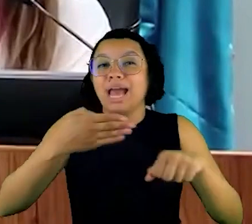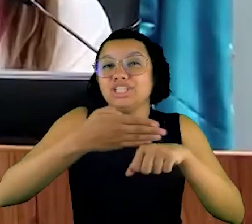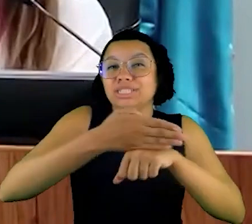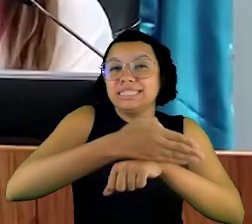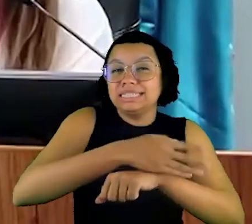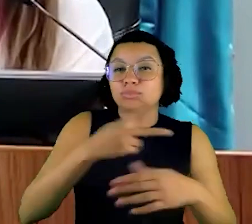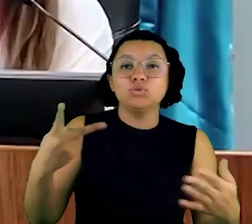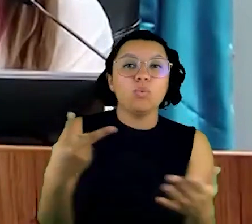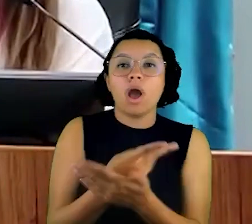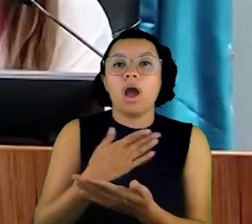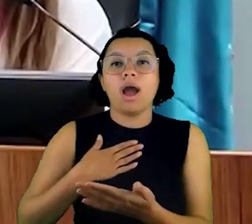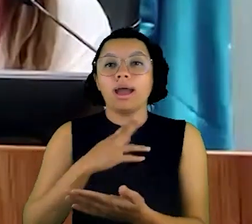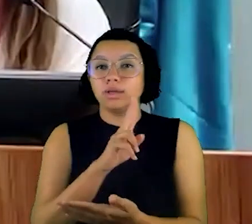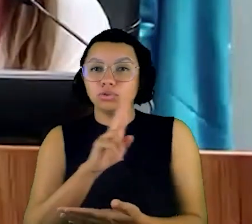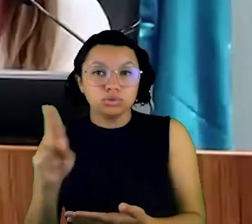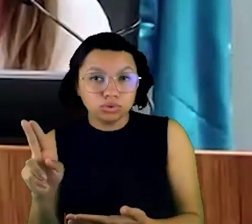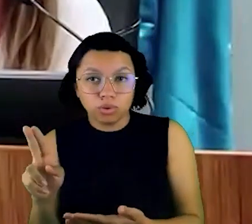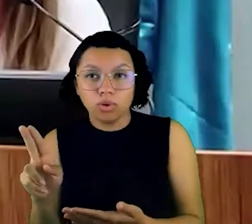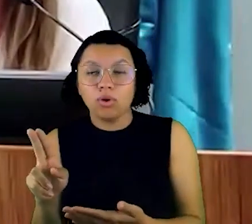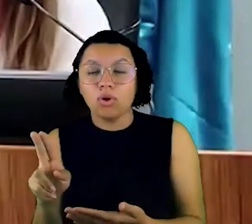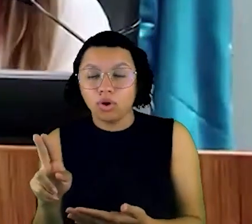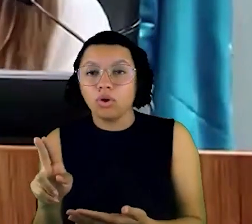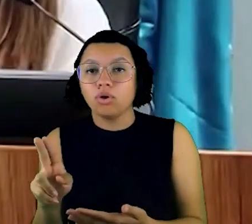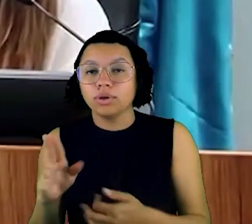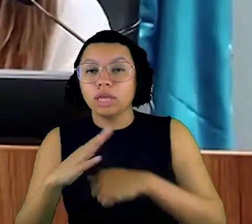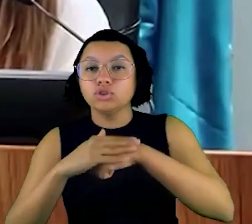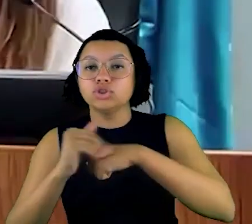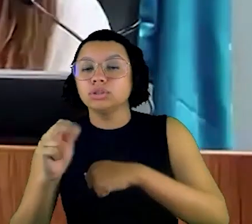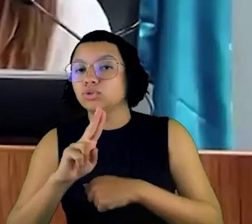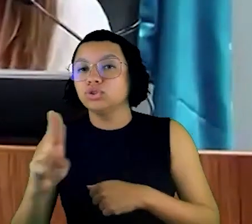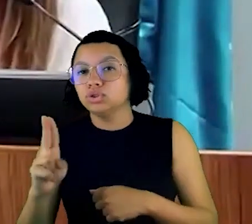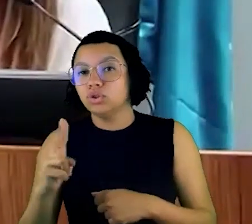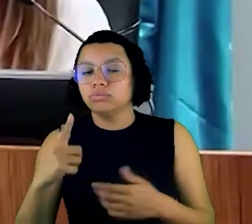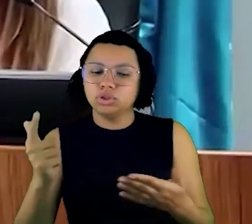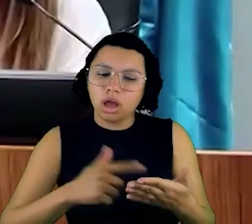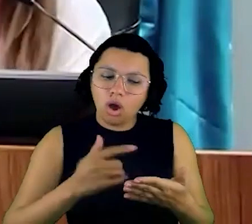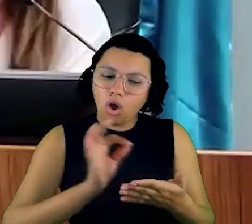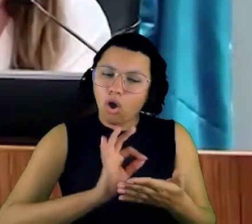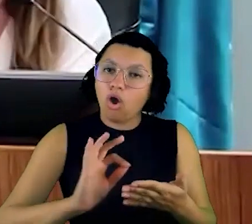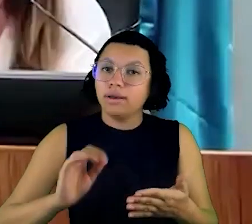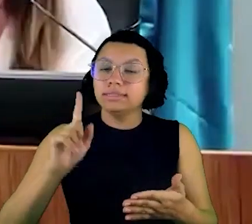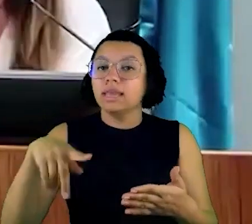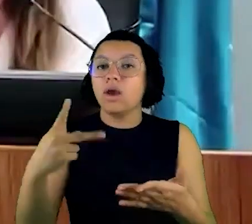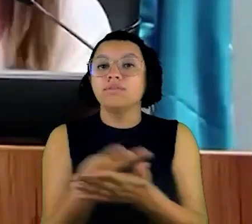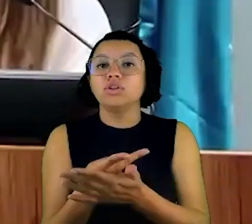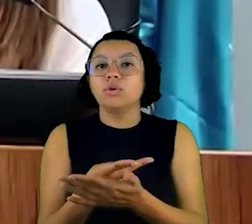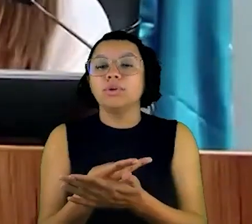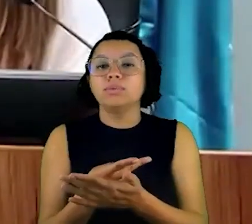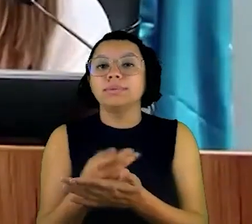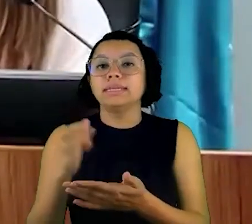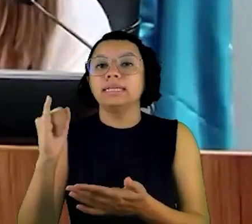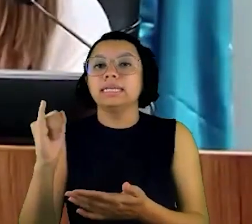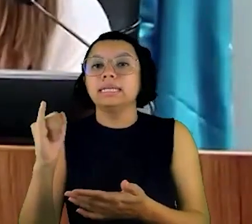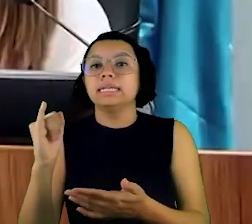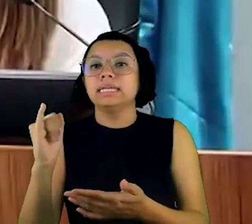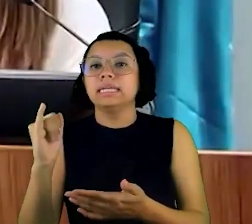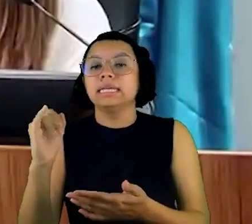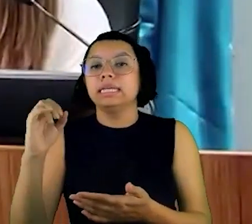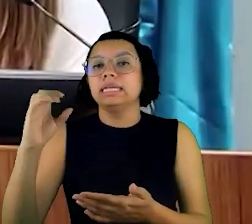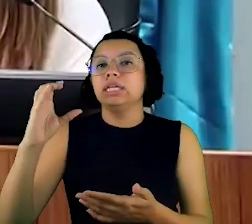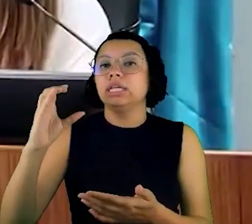de um fenômeno que eu chamo, e aí formalmente, em obra escrita mesmo, que é o fenômeno da